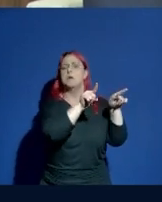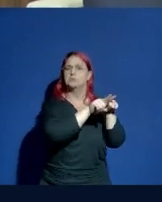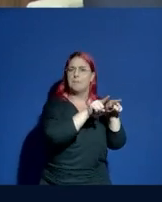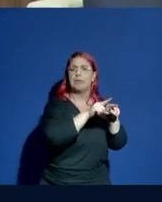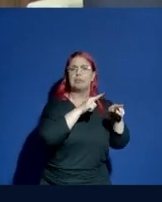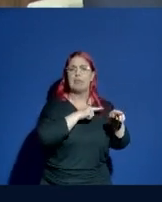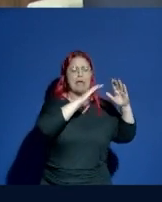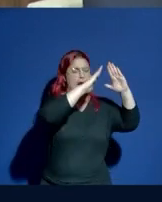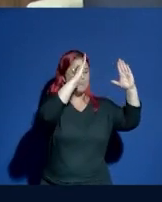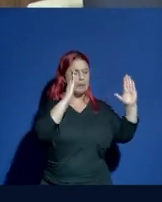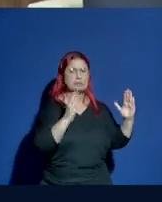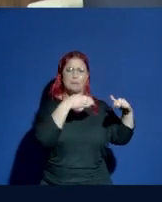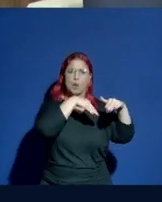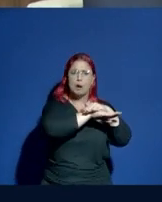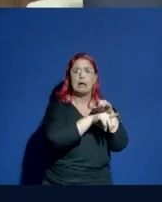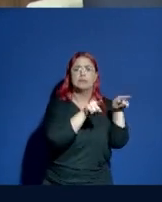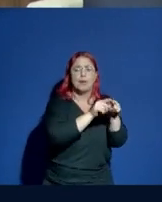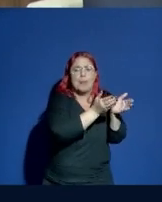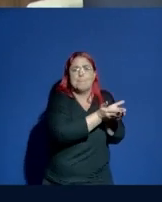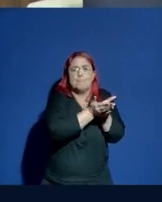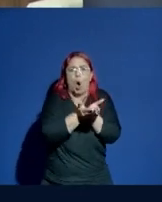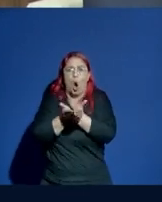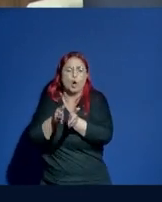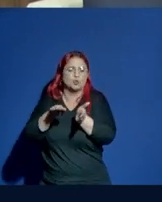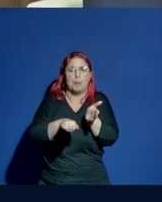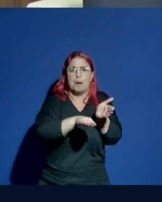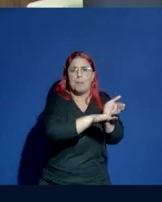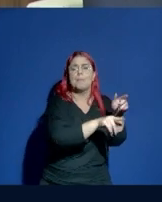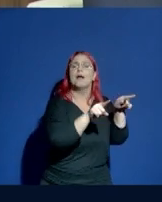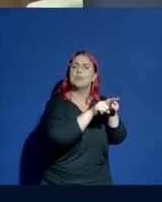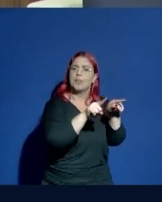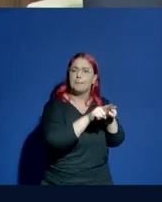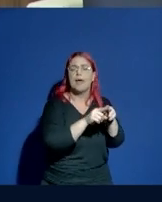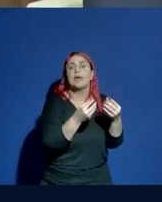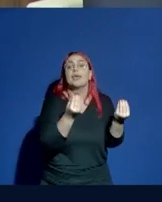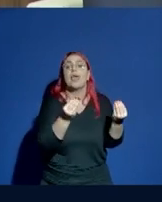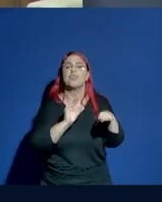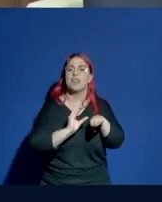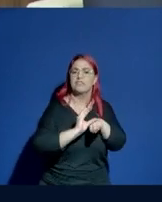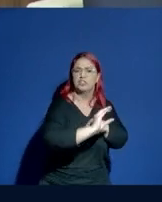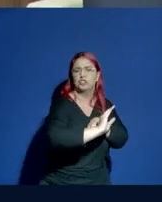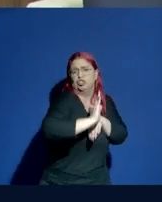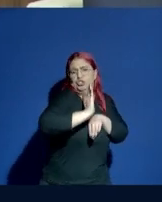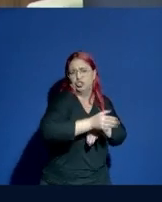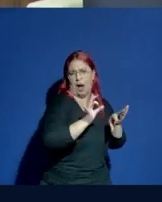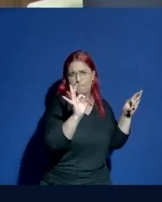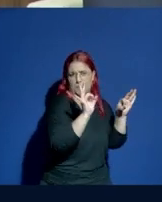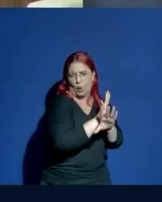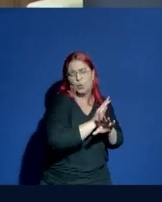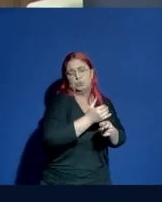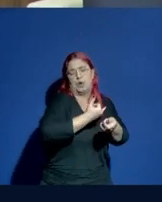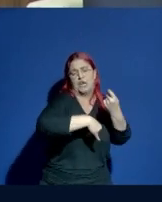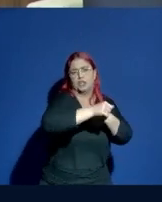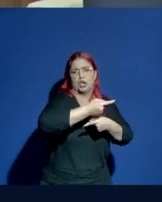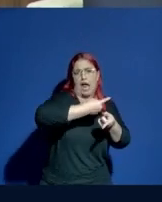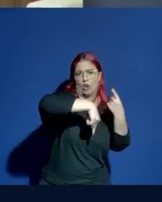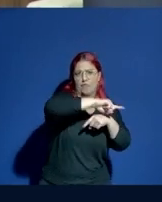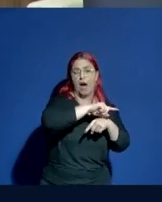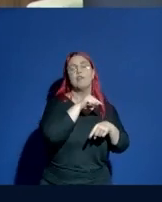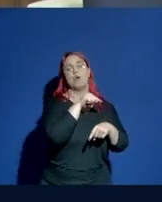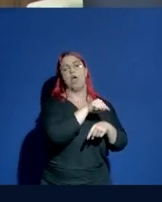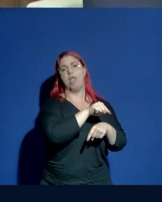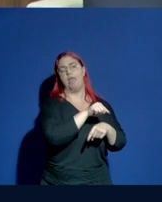armazéns instalações industriais e quem vai fazer investimento é para energias renováveis